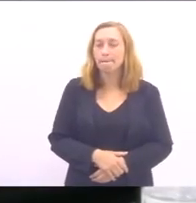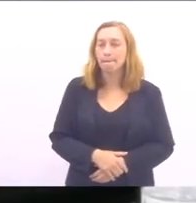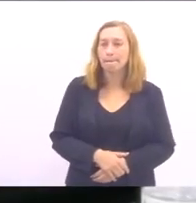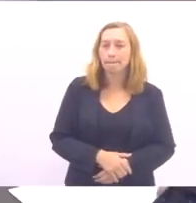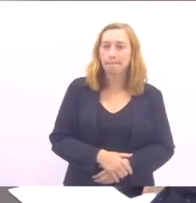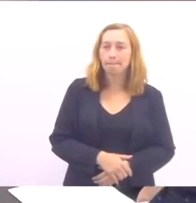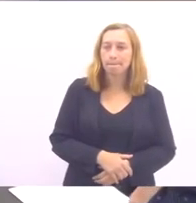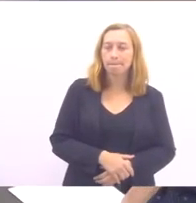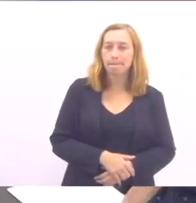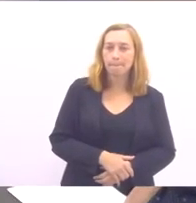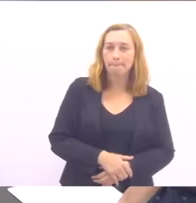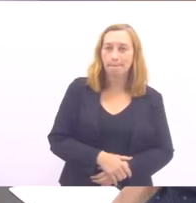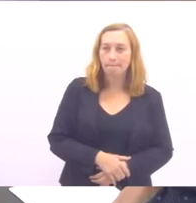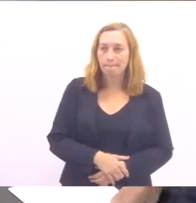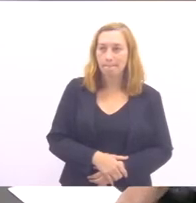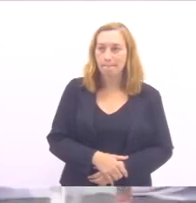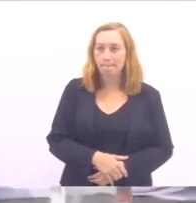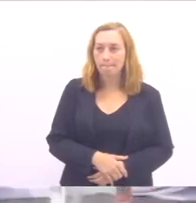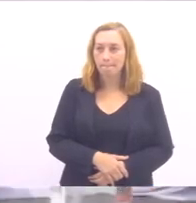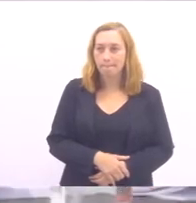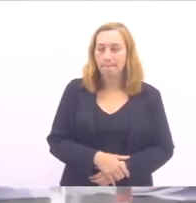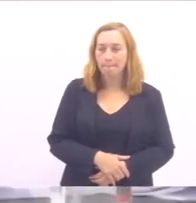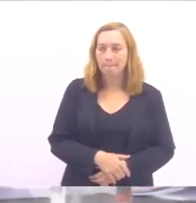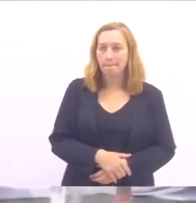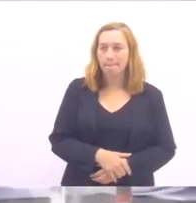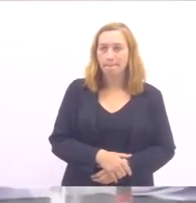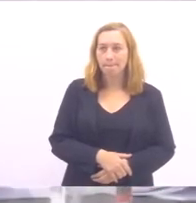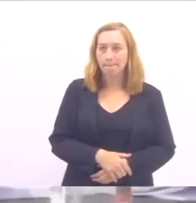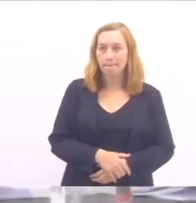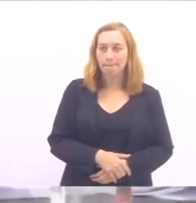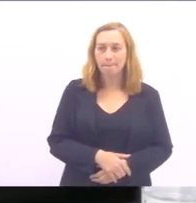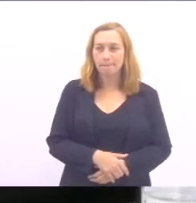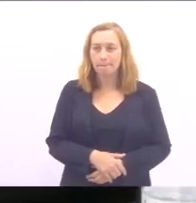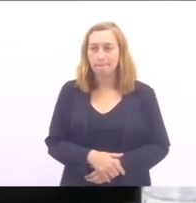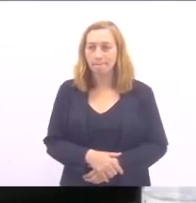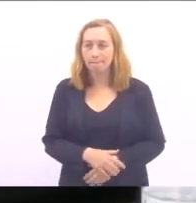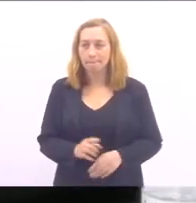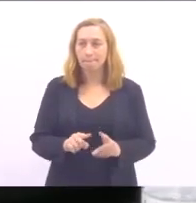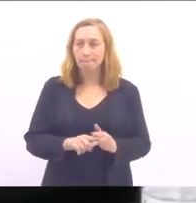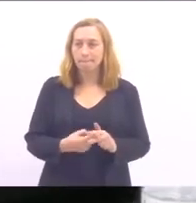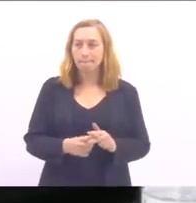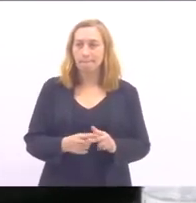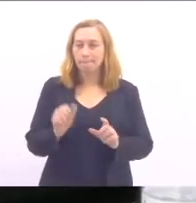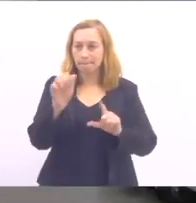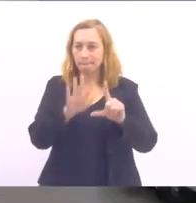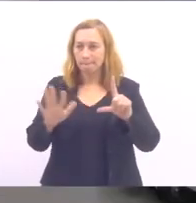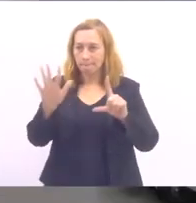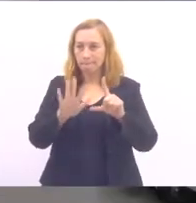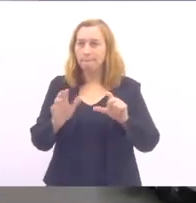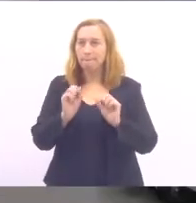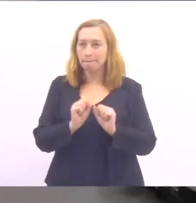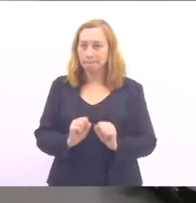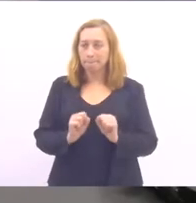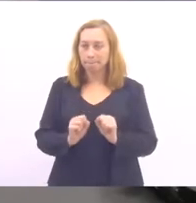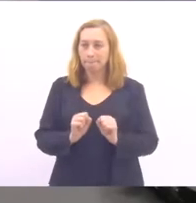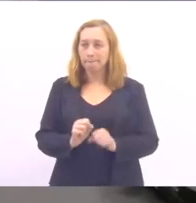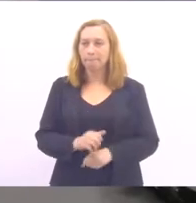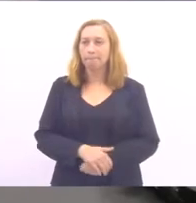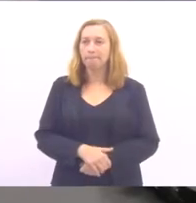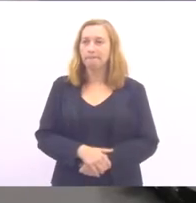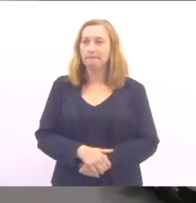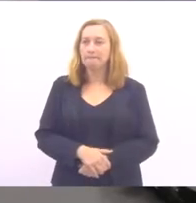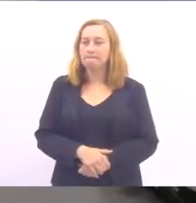da de aperfeiçoamento, reversa. Implementar com esse aperfeiçoamento que você falou, o portal. Exatamente. E que pode